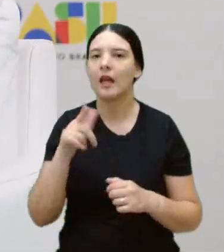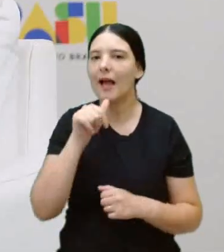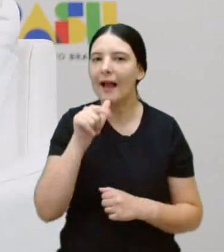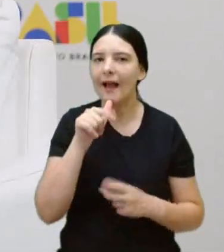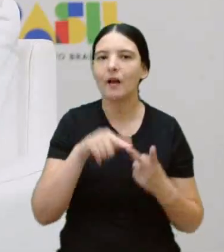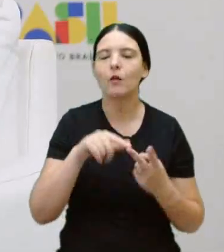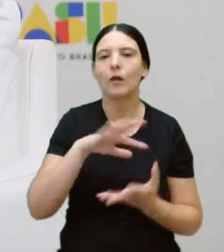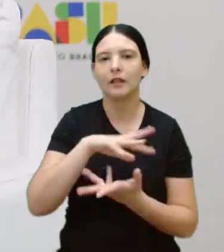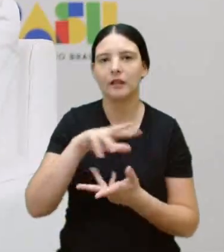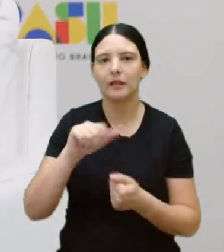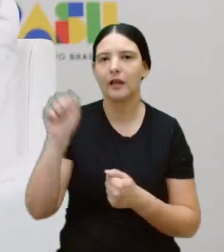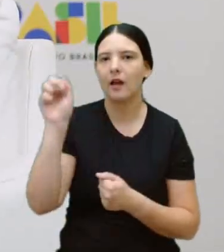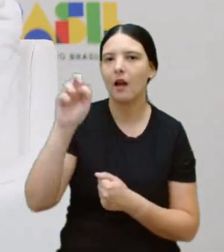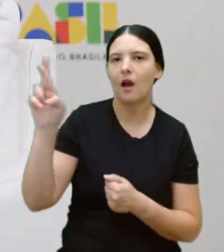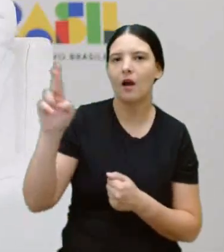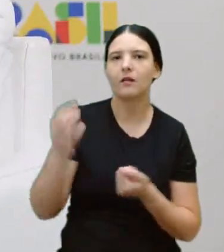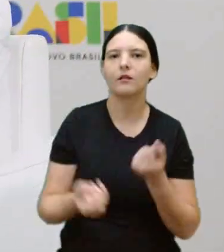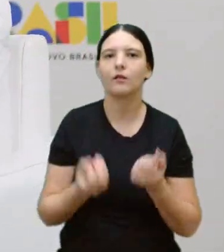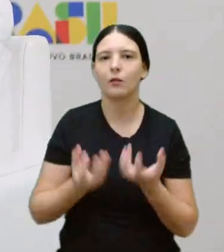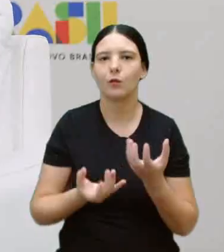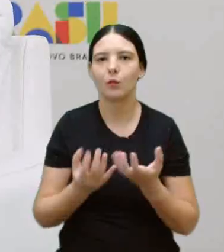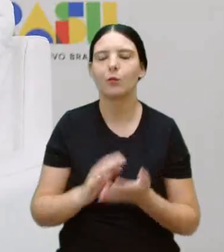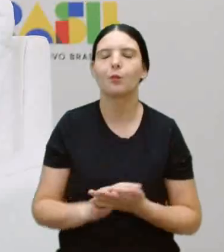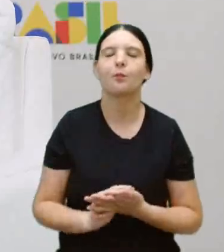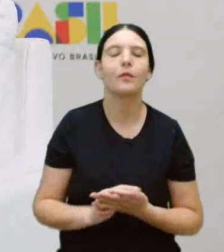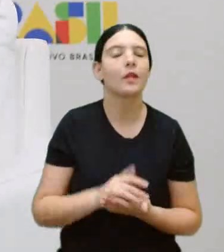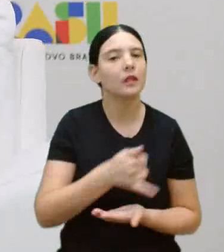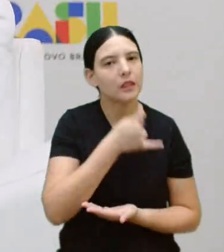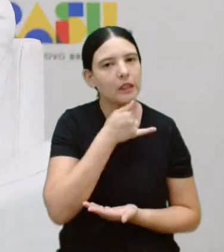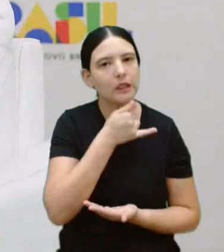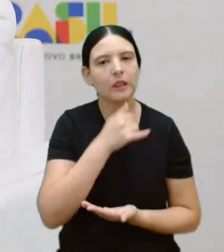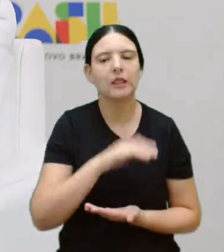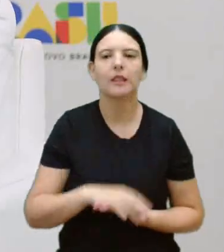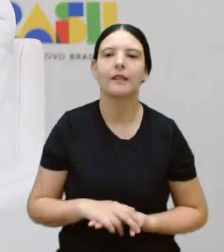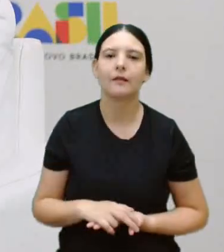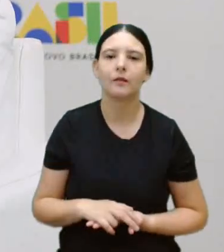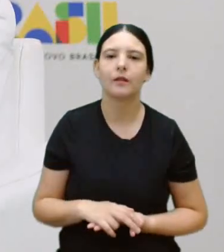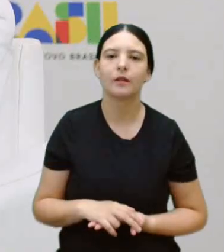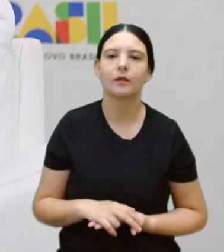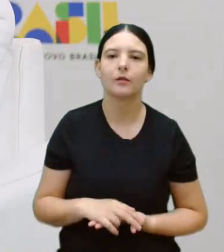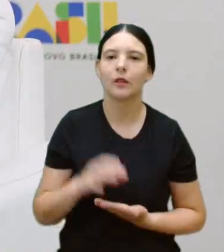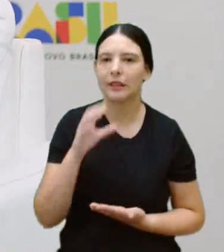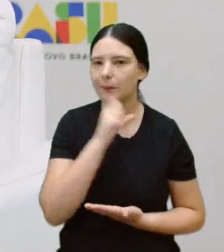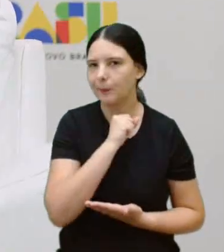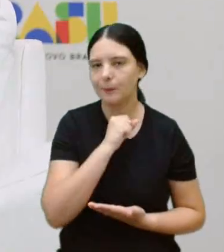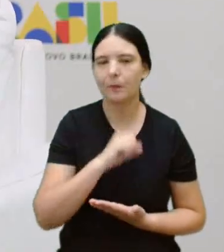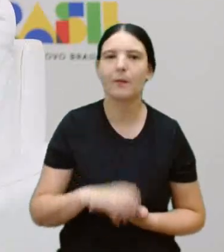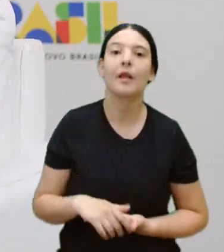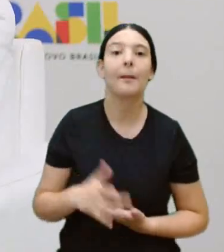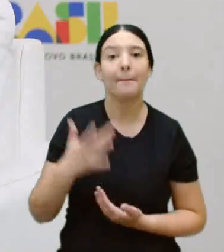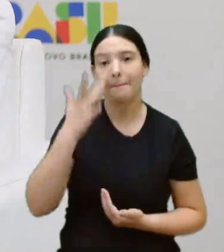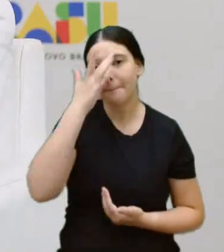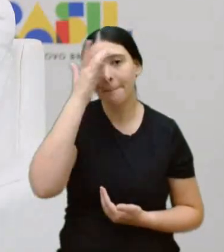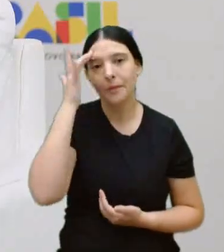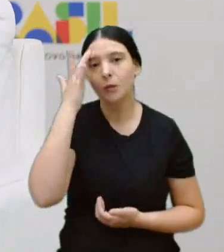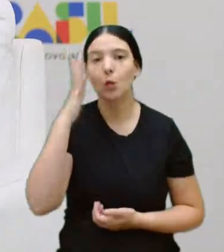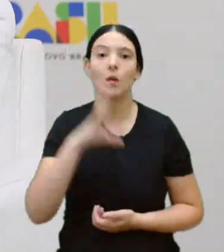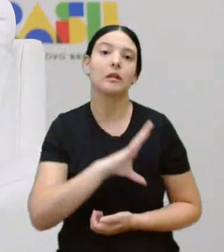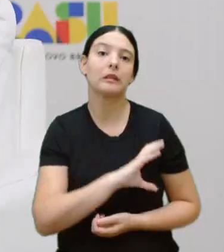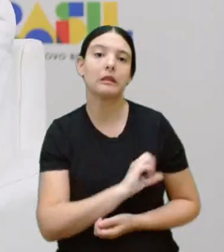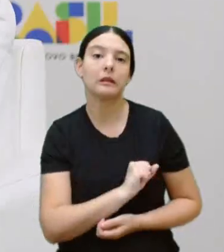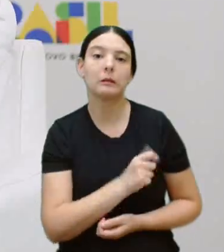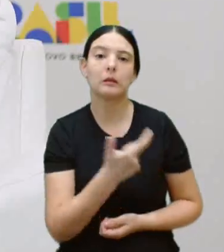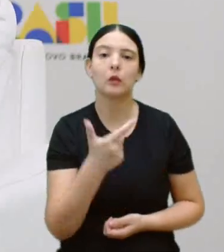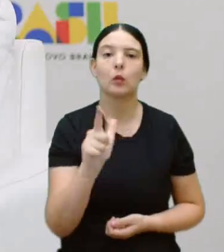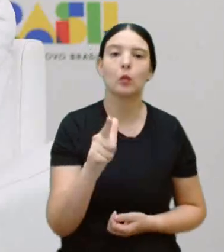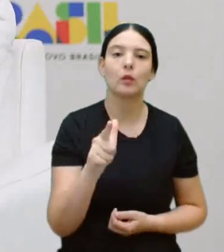e fogo. Então, vamos supor, vou dar um exemplo aqui ligeiro. Uma pessoa ama a outra. O amor dela